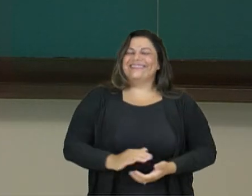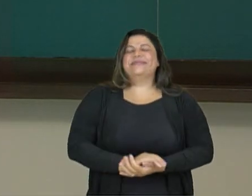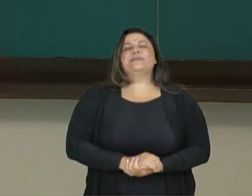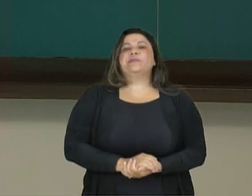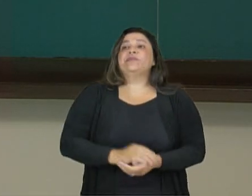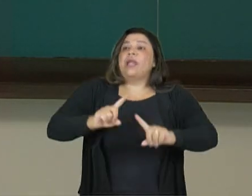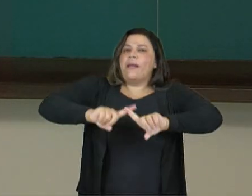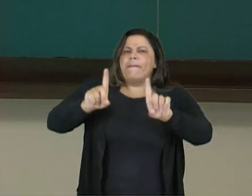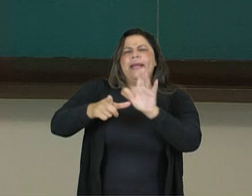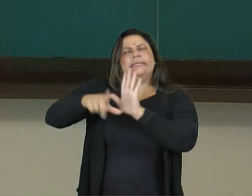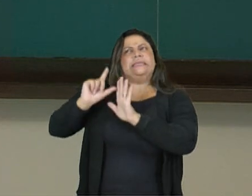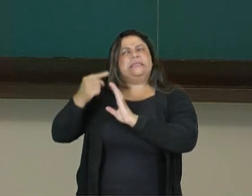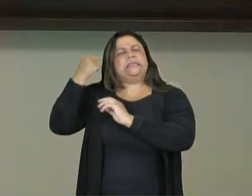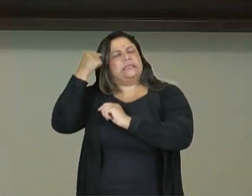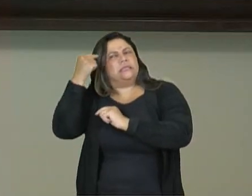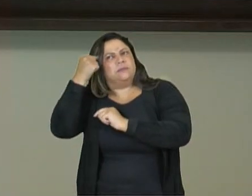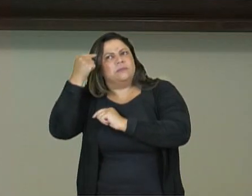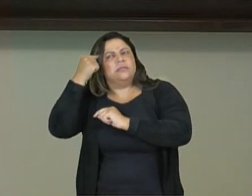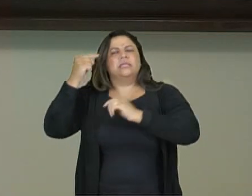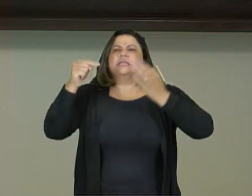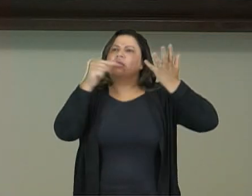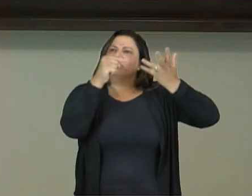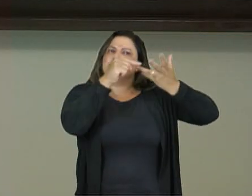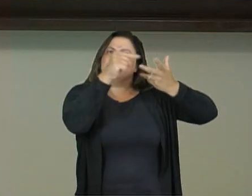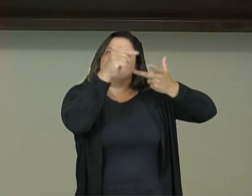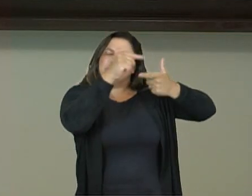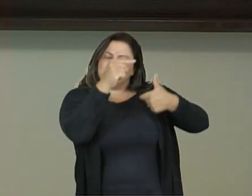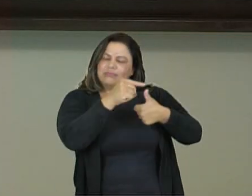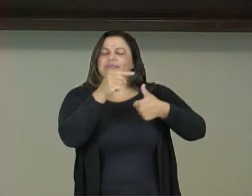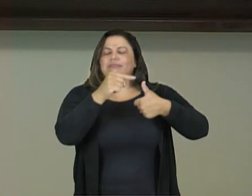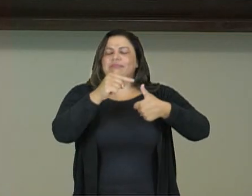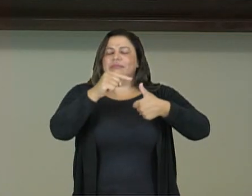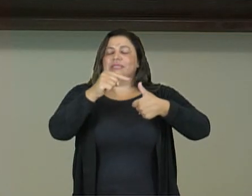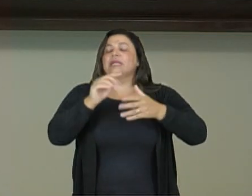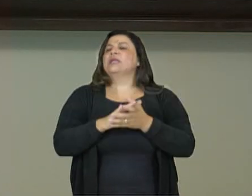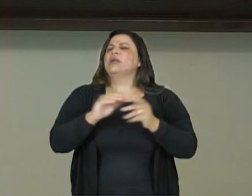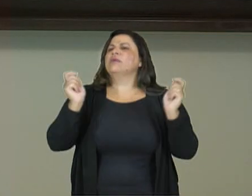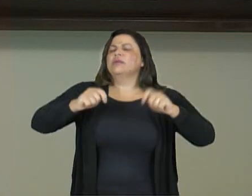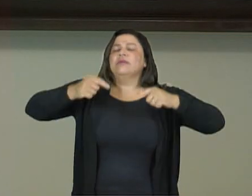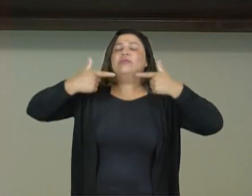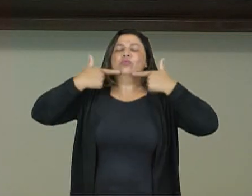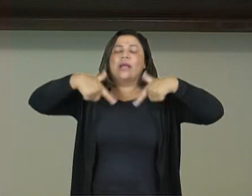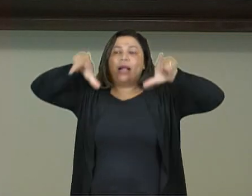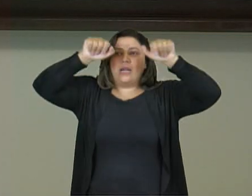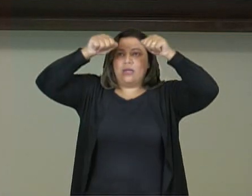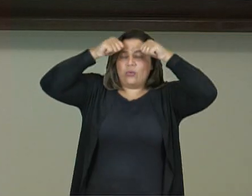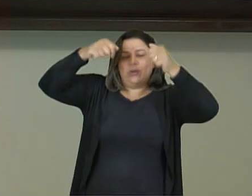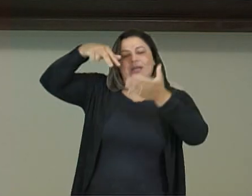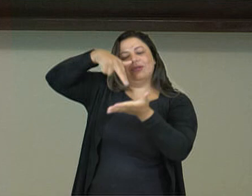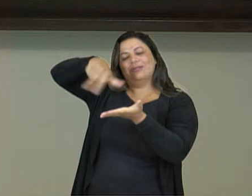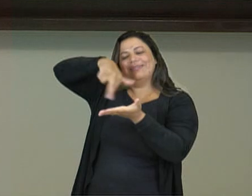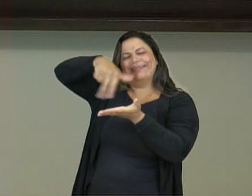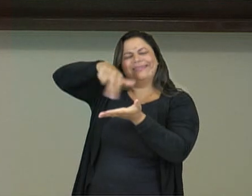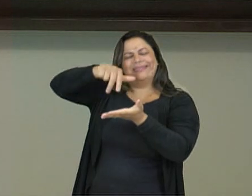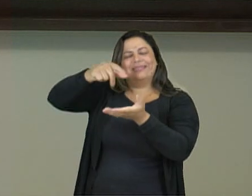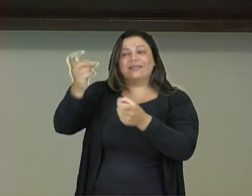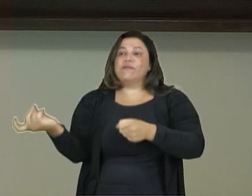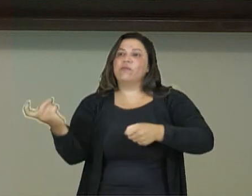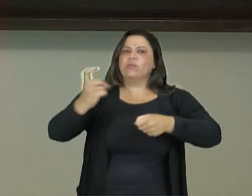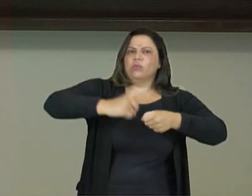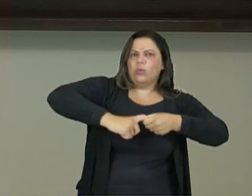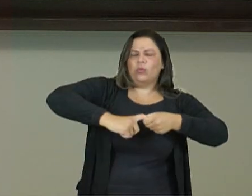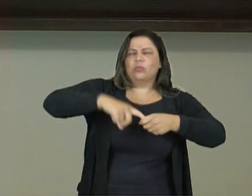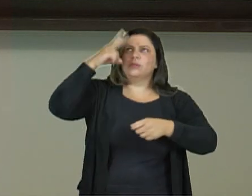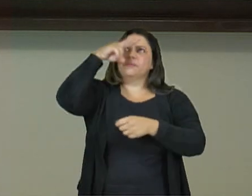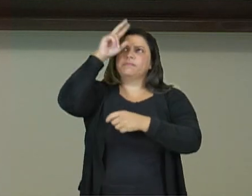Mas antes da gente pensar nos elementos que compõem ali a linguagem da dança, a gente vai voltar um pouquinho na história e